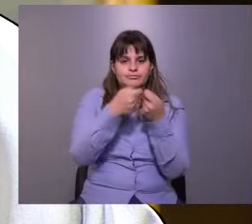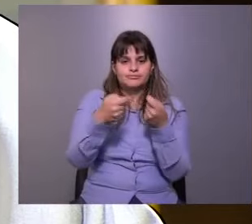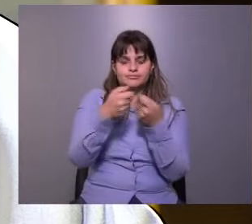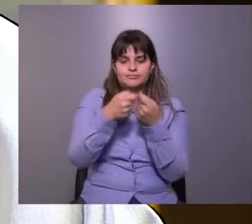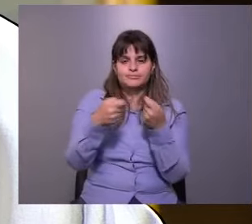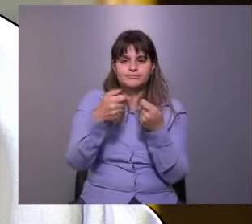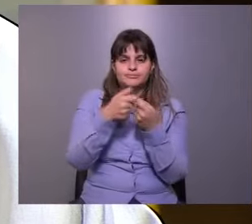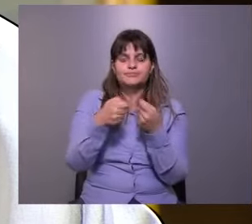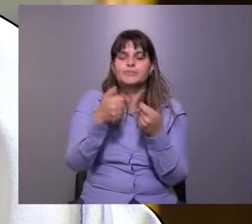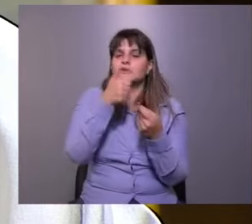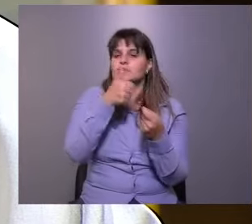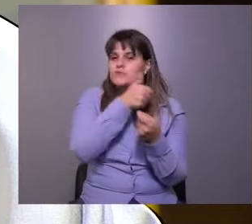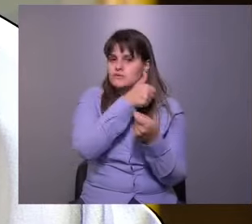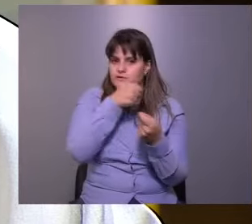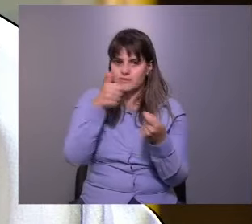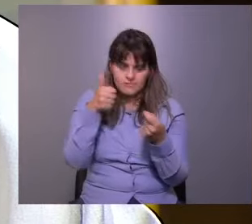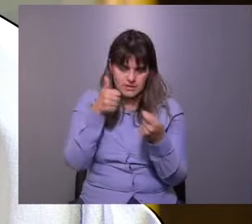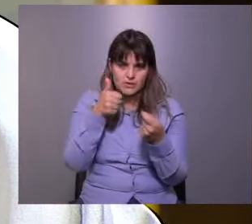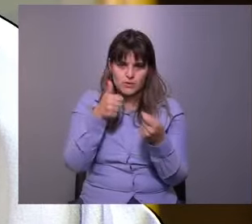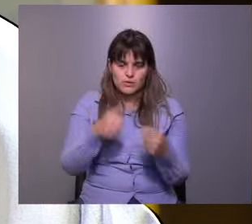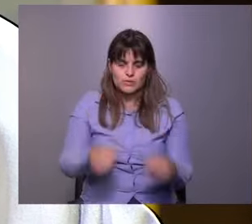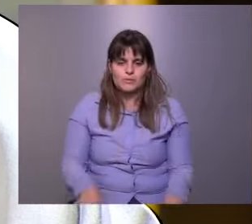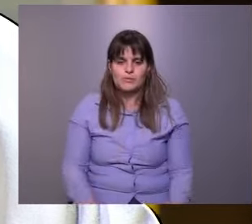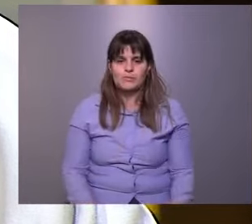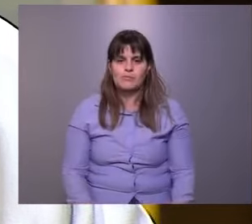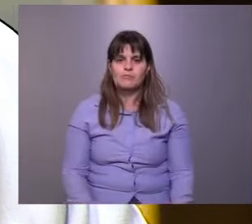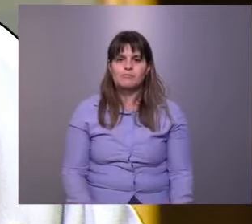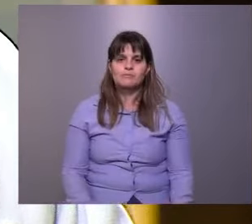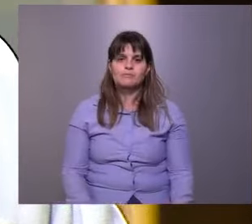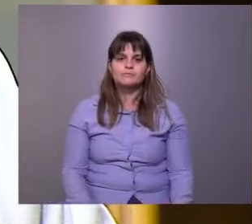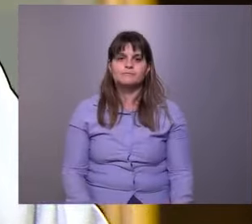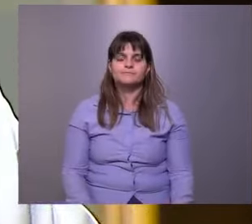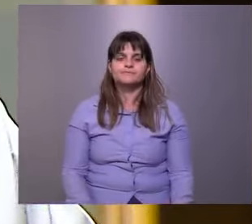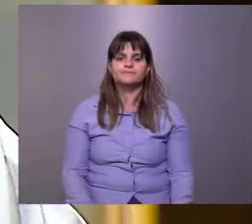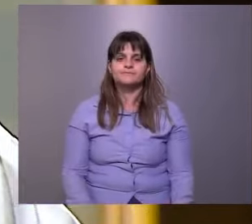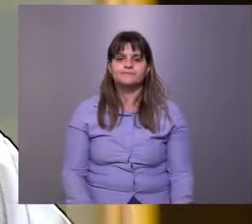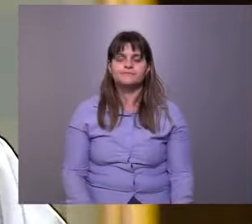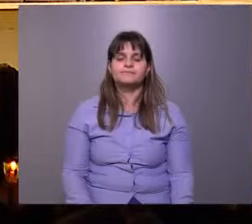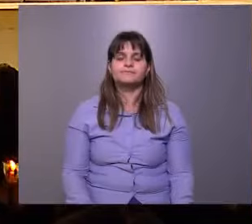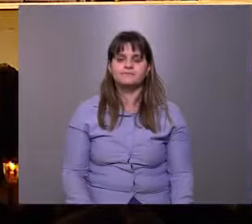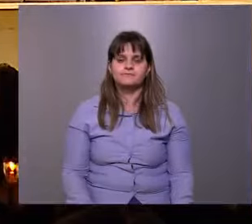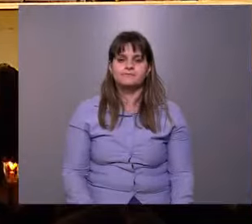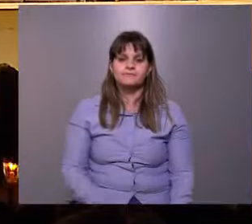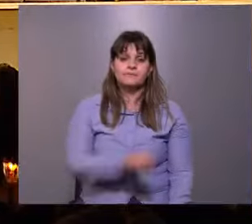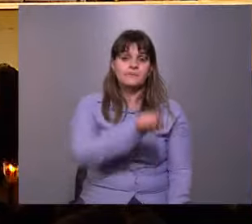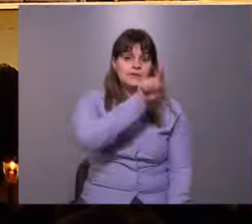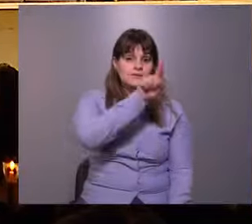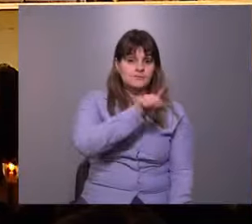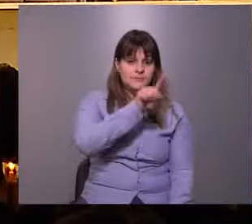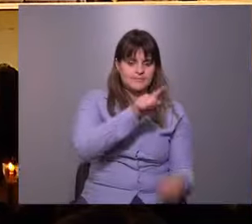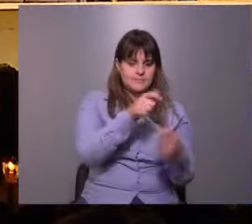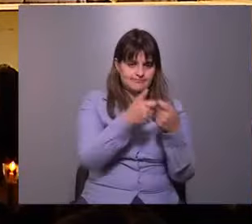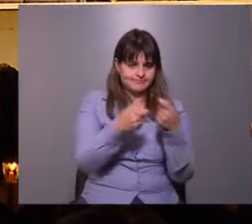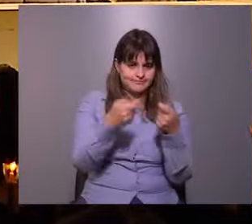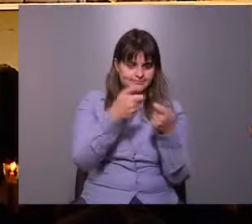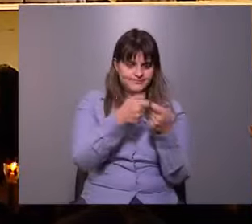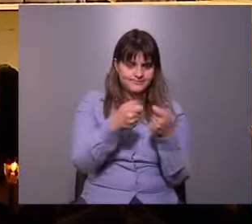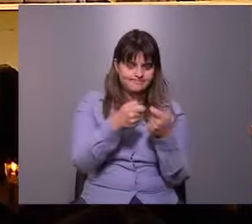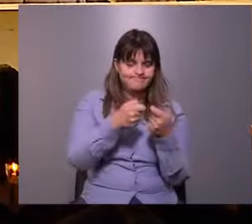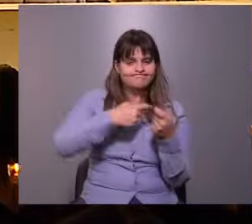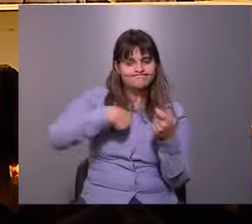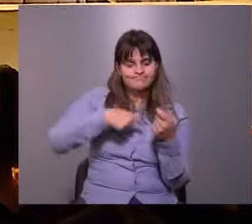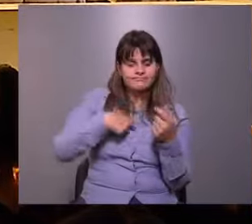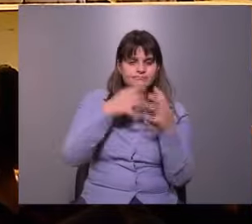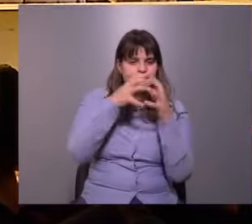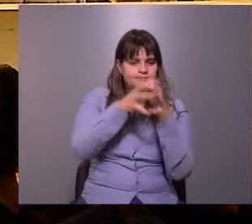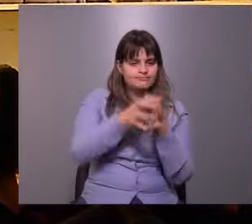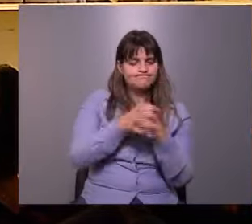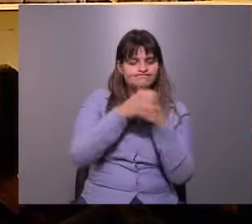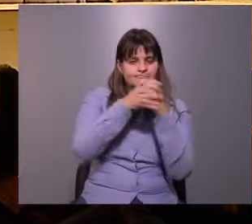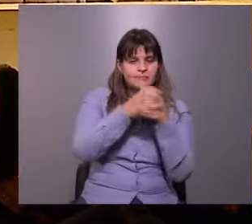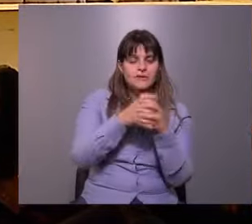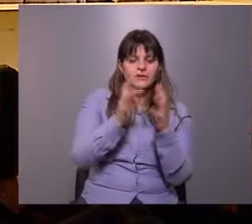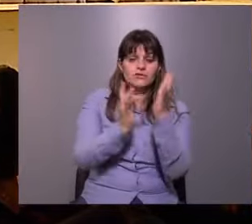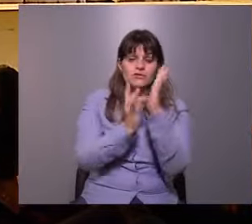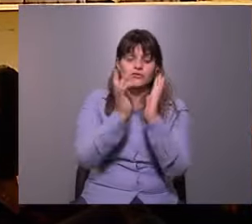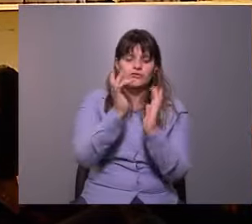sua própria língua. O Glória será cantado em latim e com as velas levantadas.